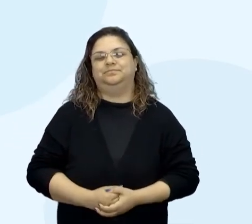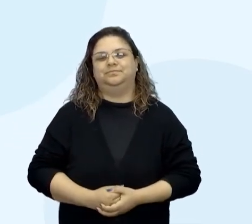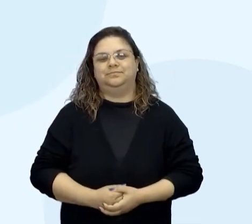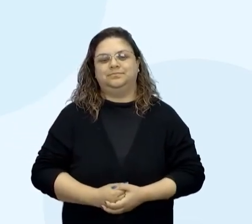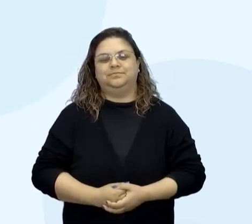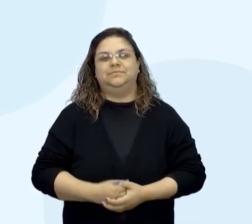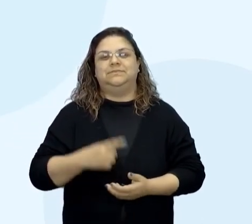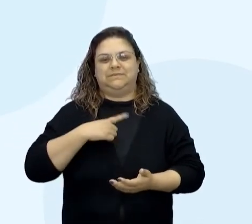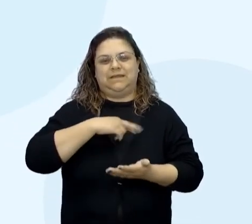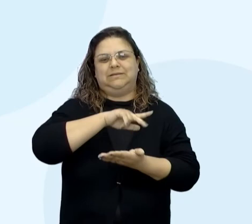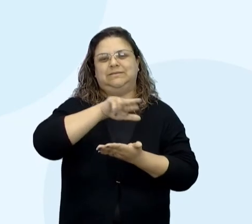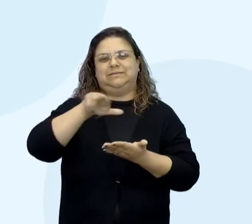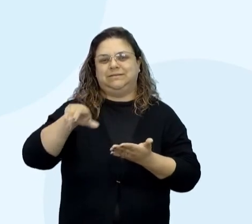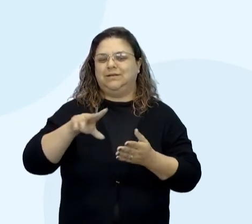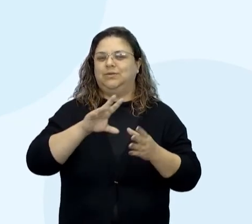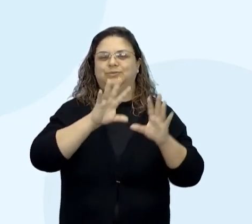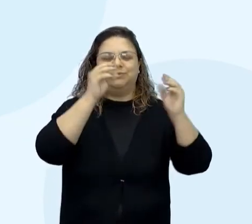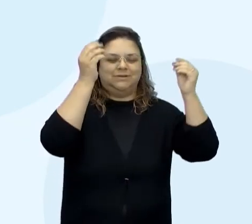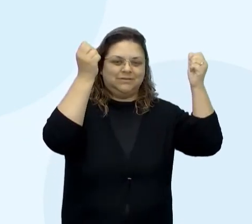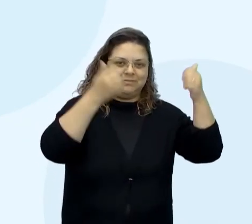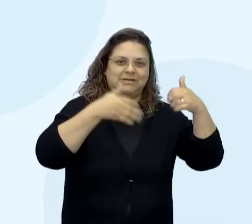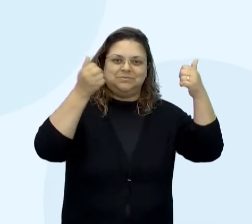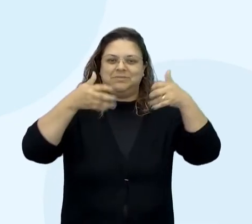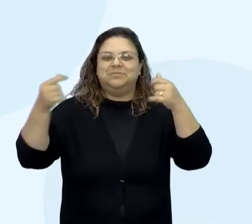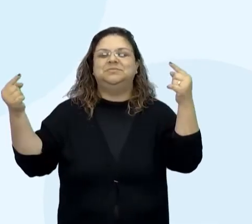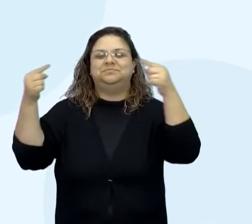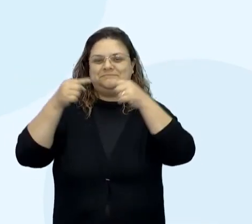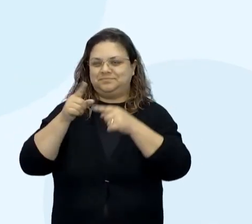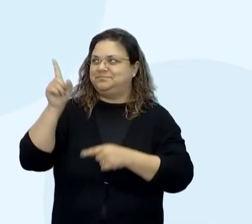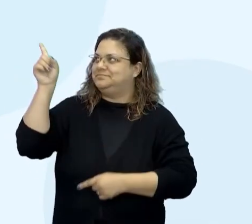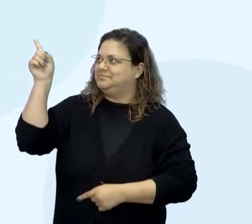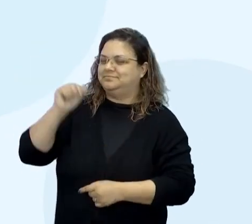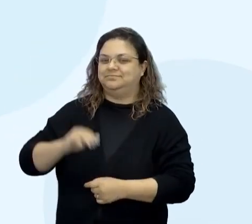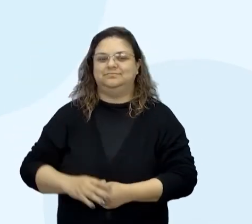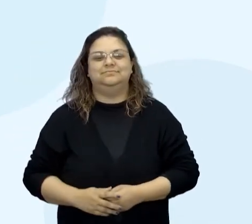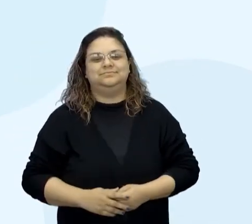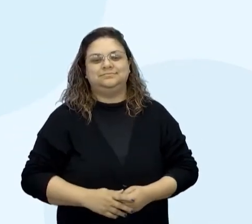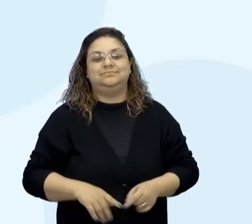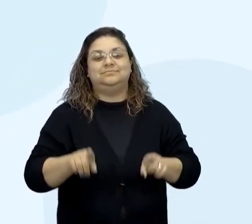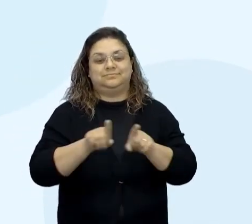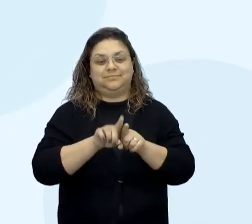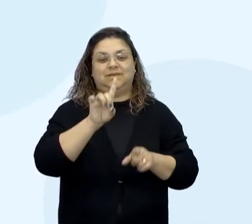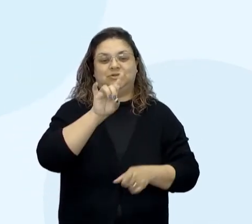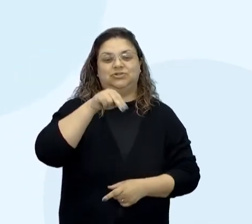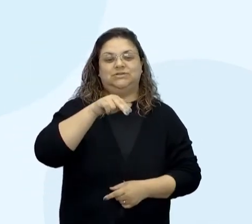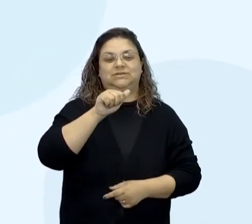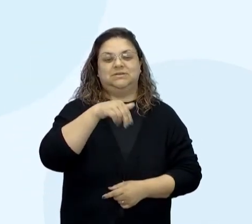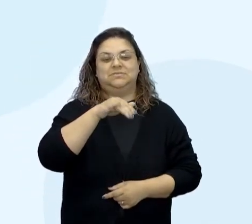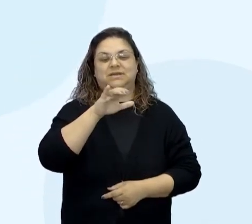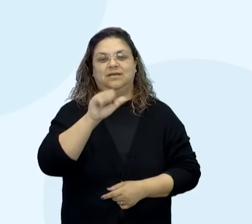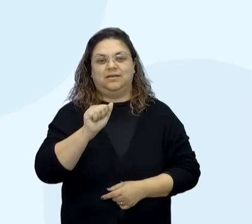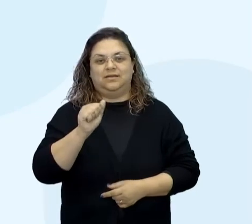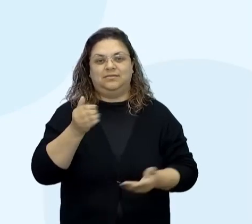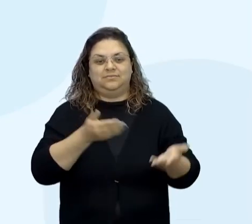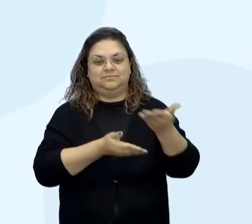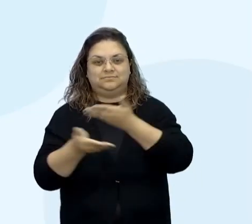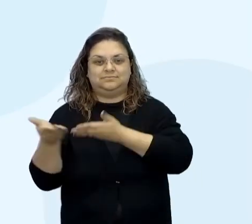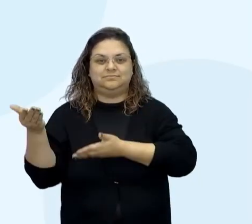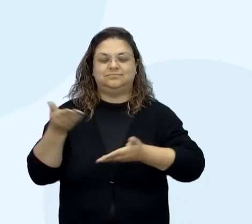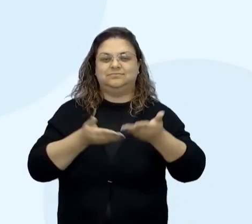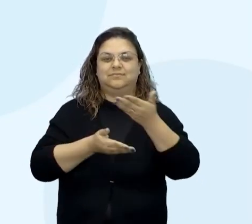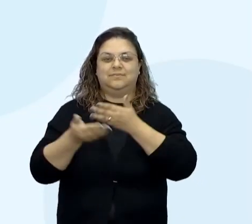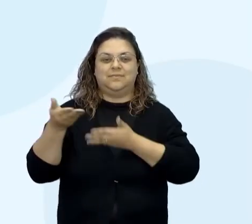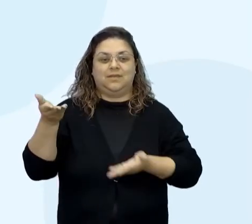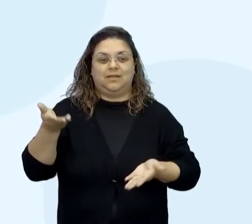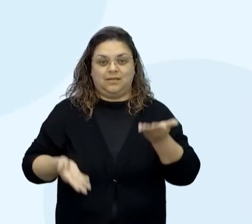as explanações, e aí as condições da dinâmica que nos levam ao equilíbrio que ficou exposta